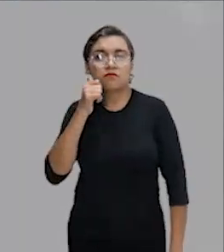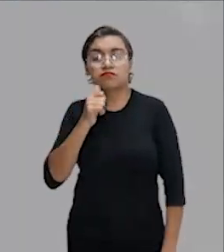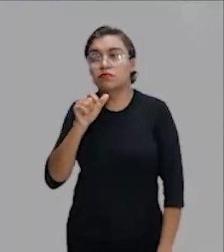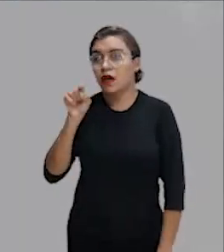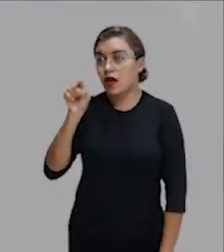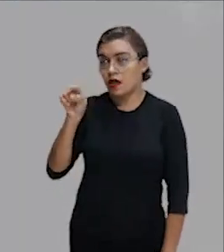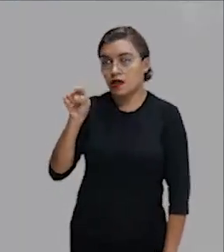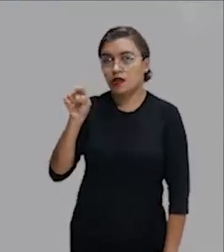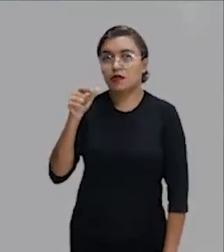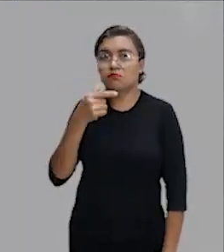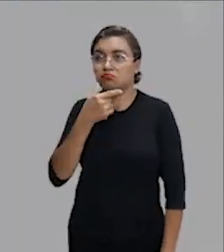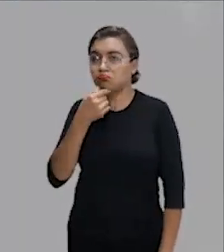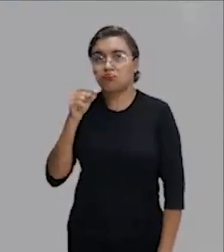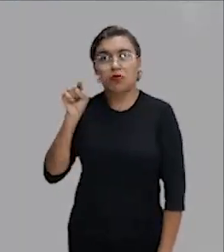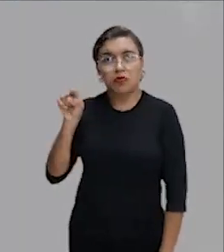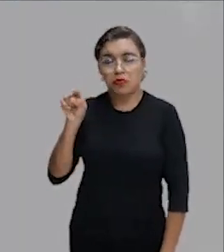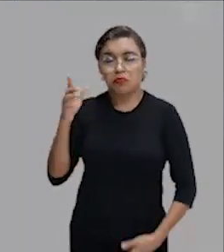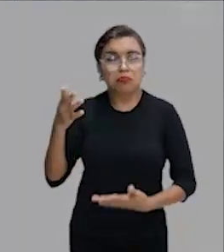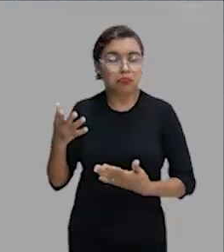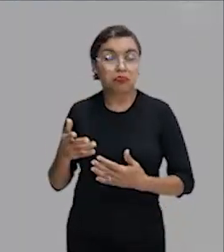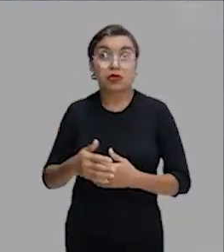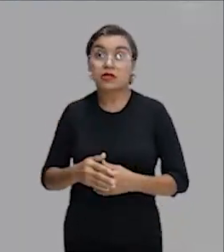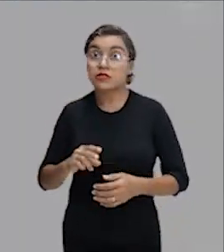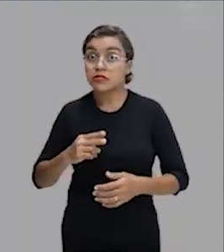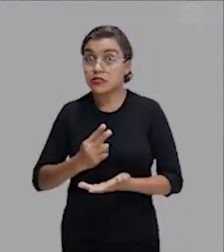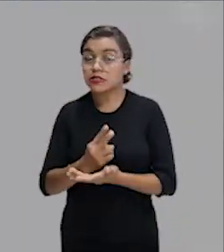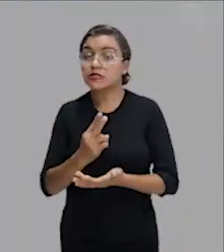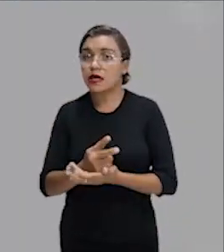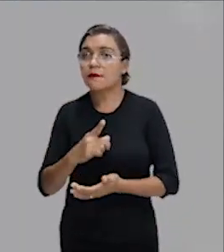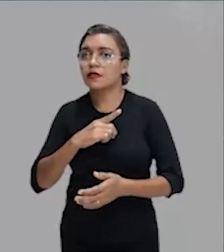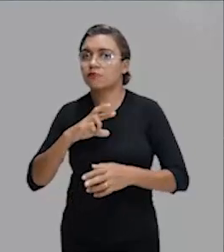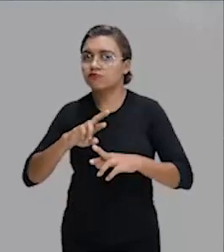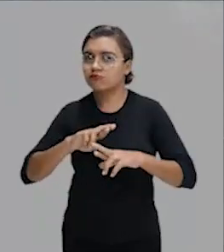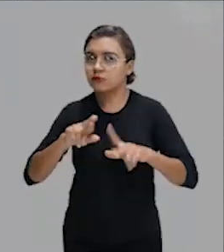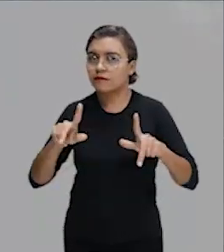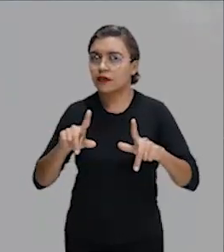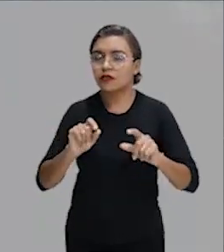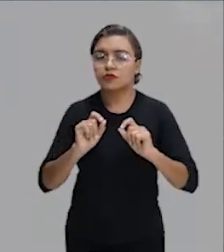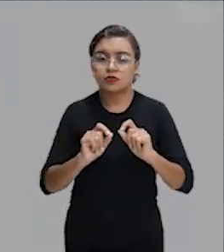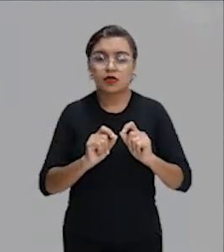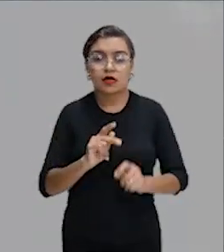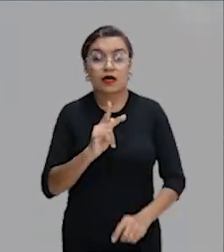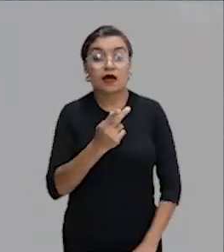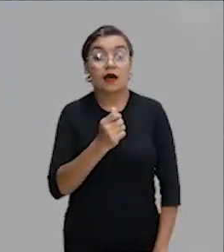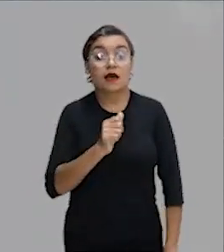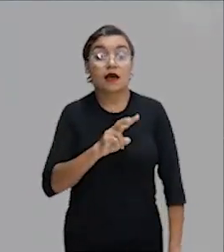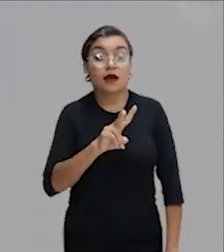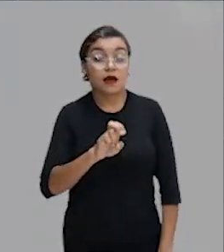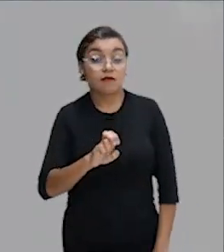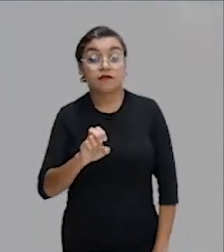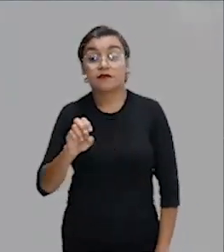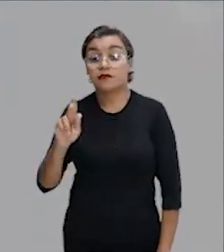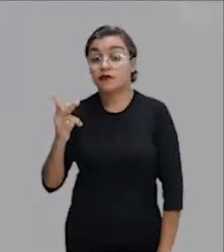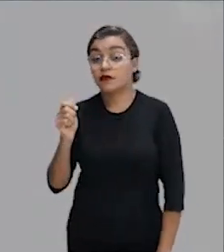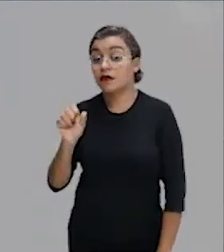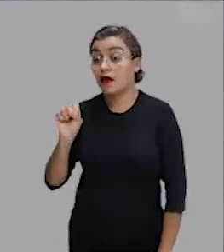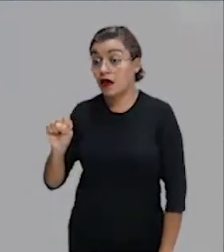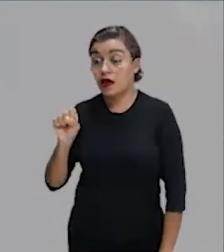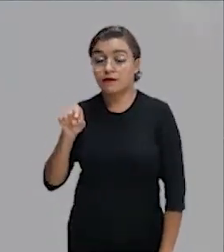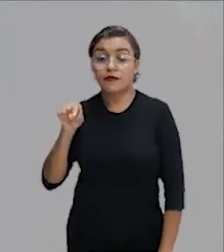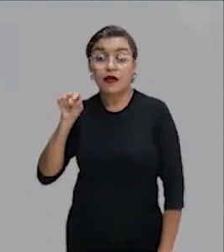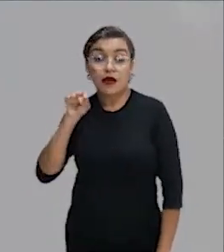animal. Bom? Então, eu sempre vou ter essa diferença entre have ou has. Have, ele pode